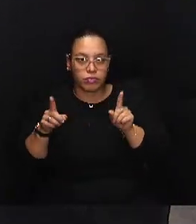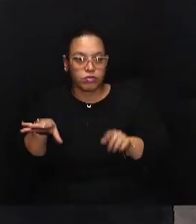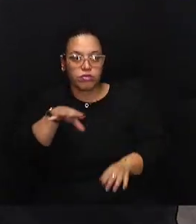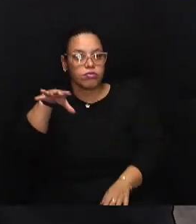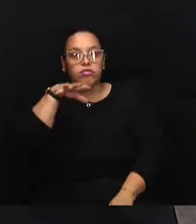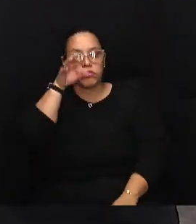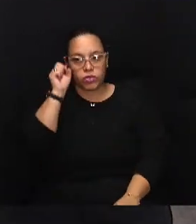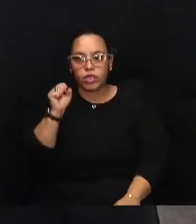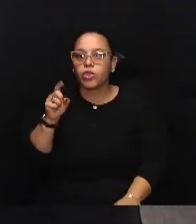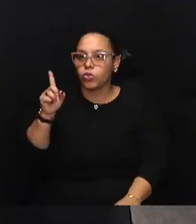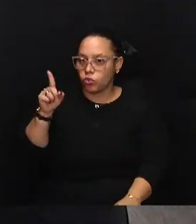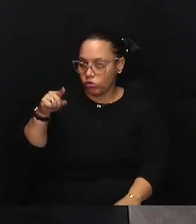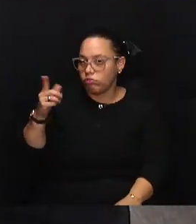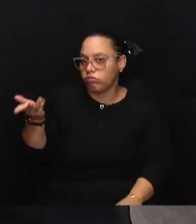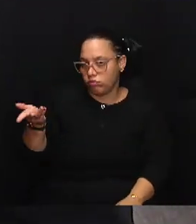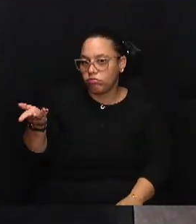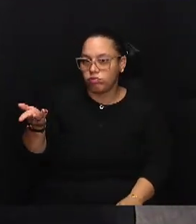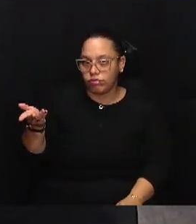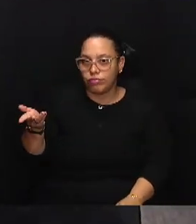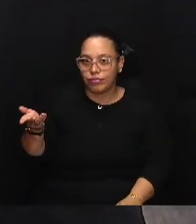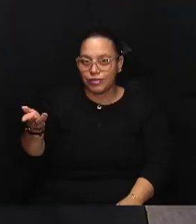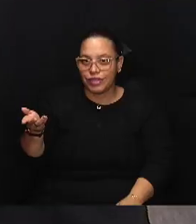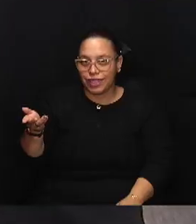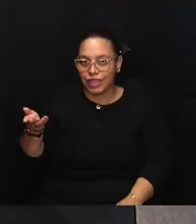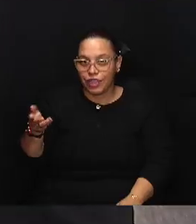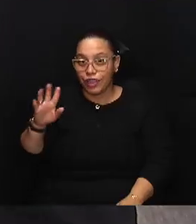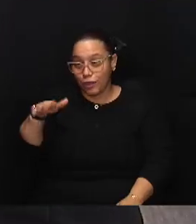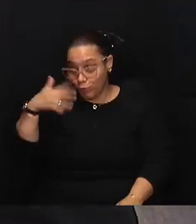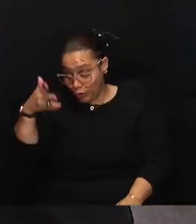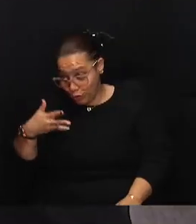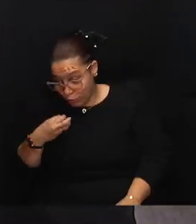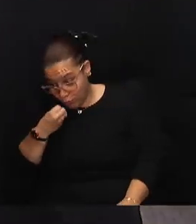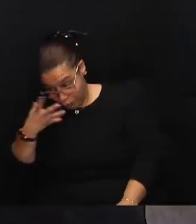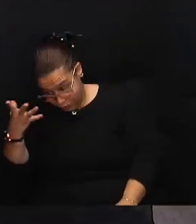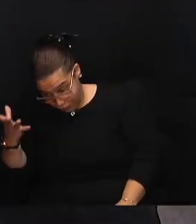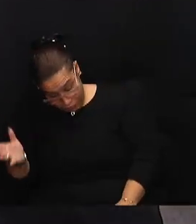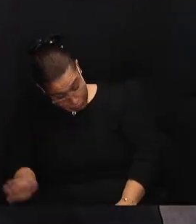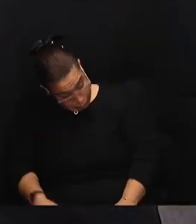esse cheiroso, que é um privilégio.